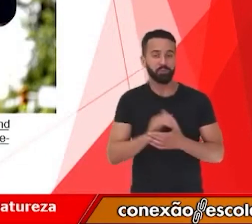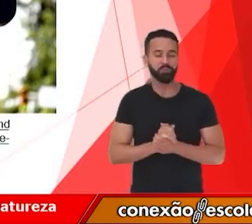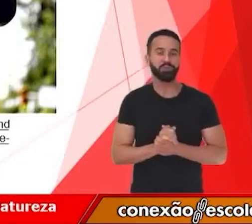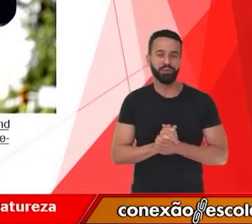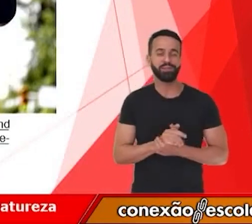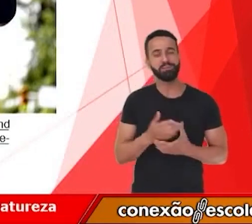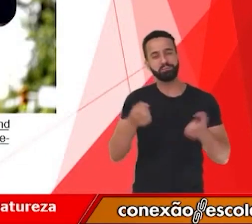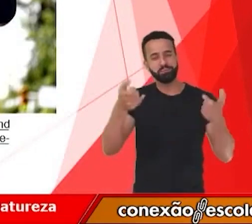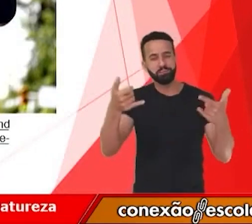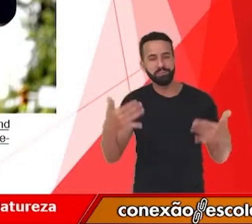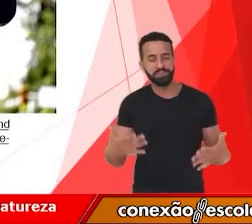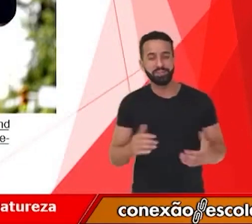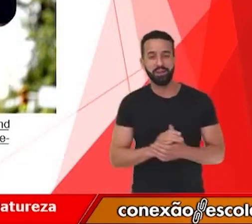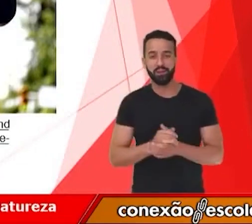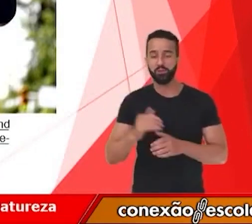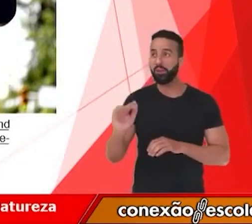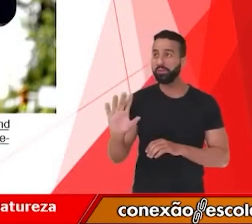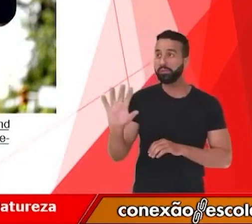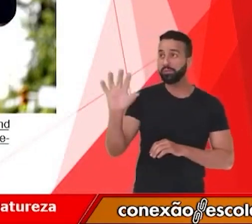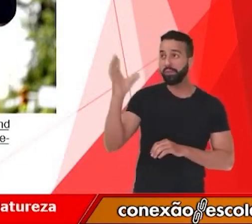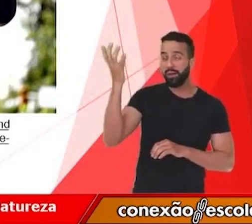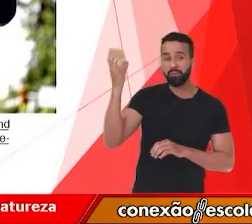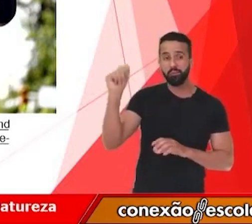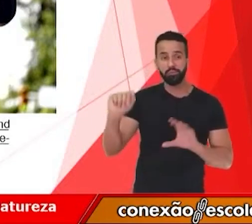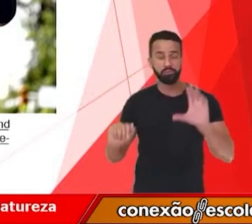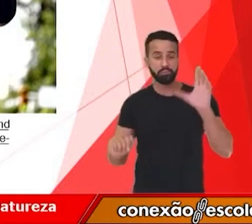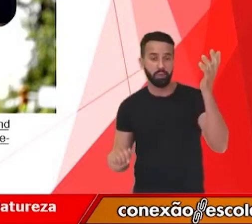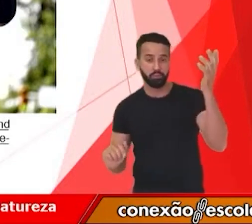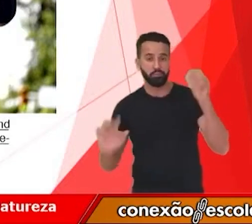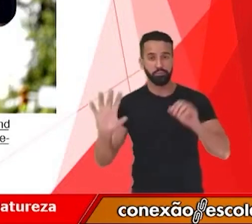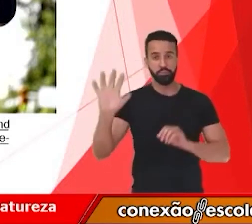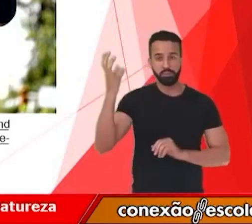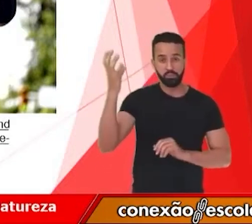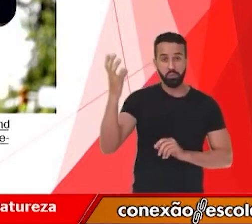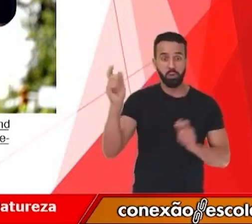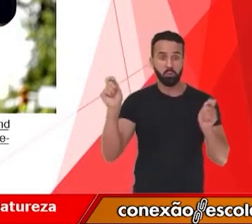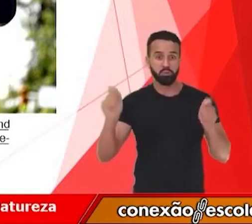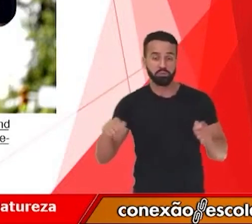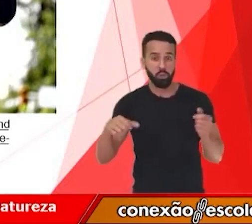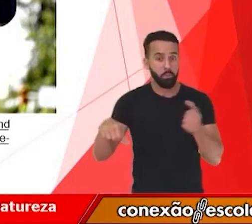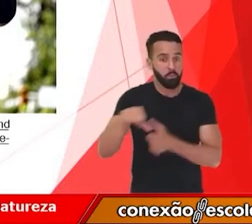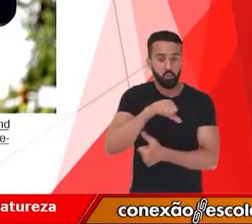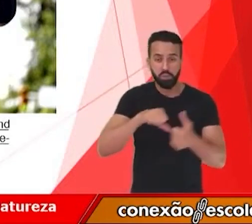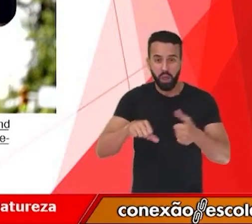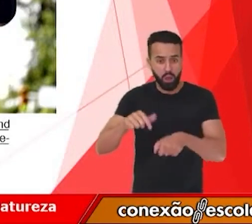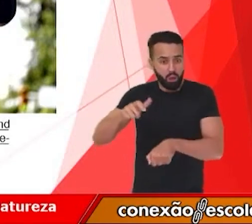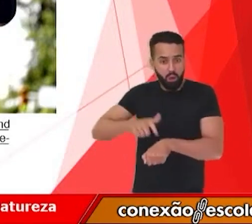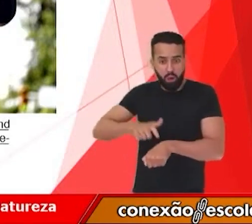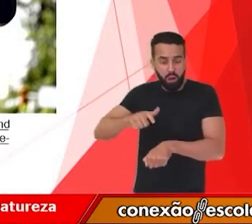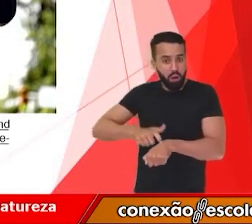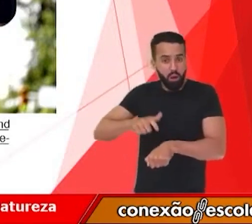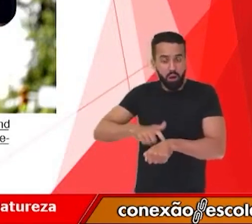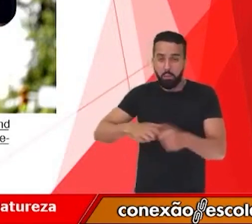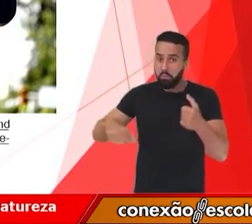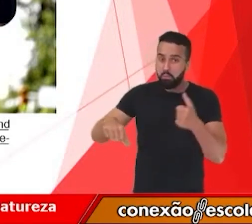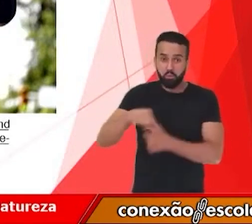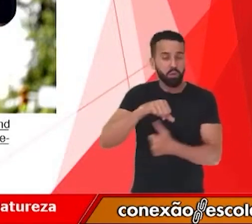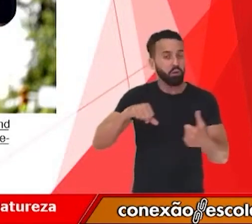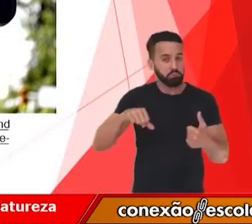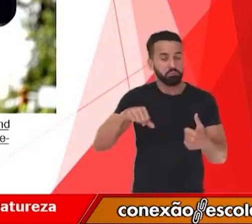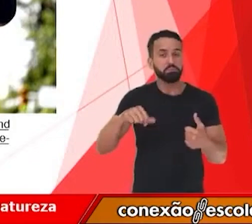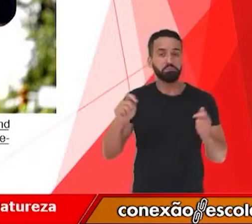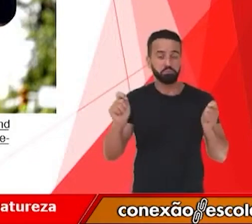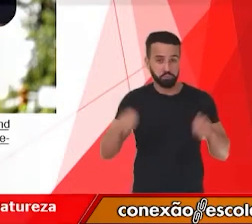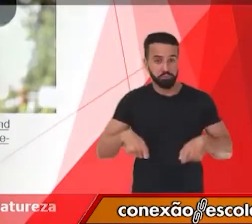o tempo. O tempo, ele pode mudar no mesmo dia, ou até mesmo no mesmo horário. Pode ser que